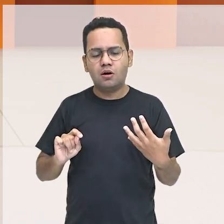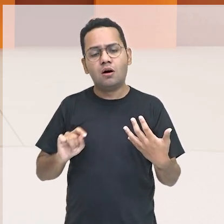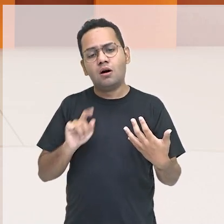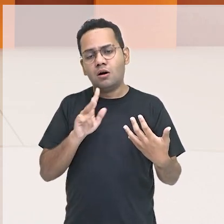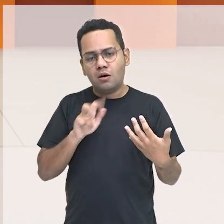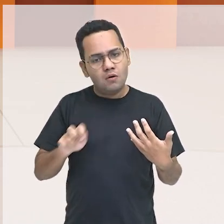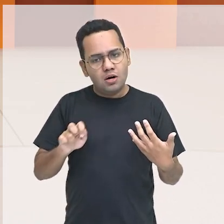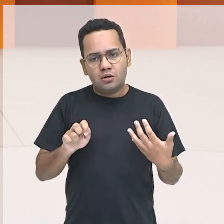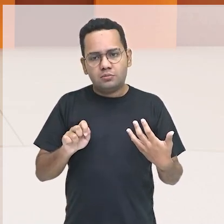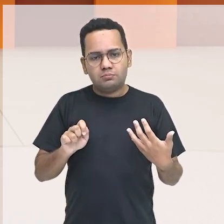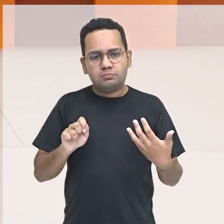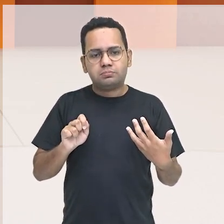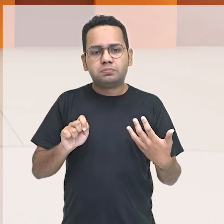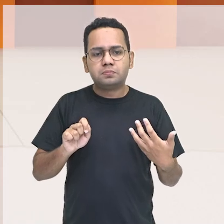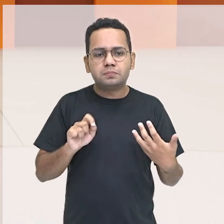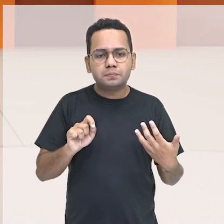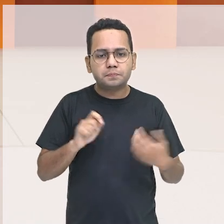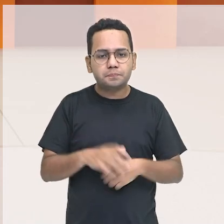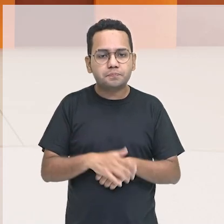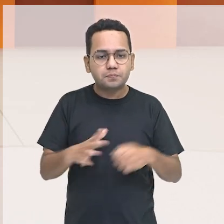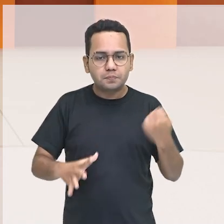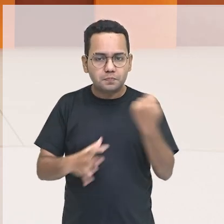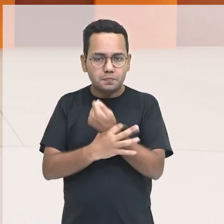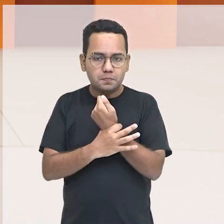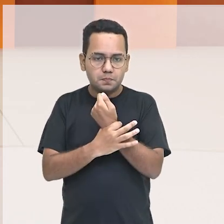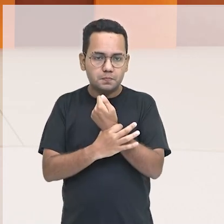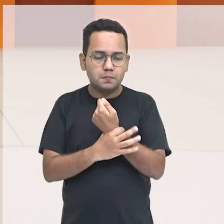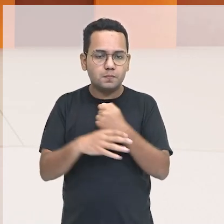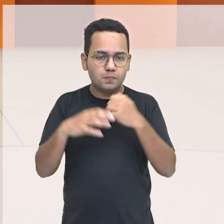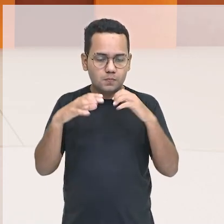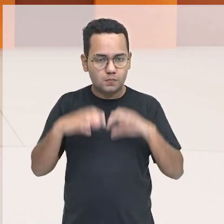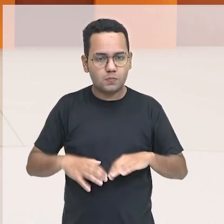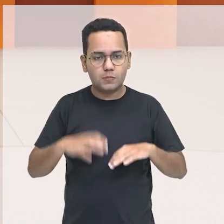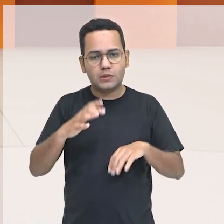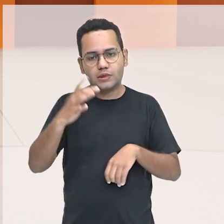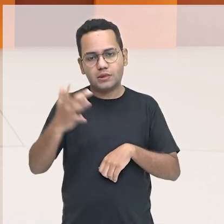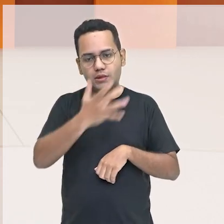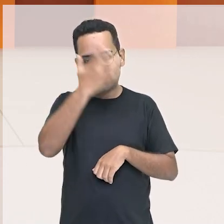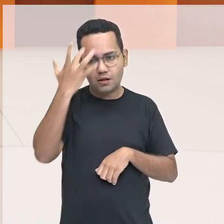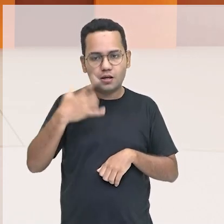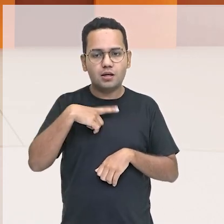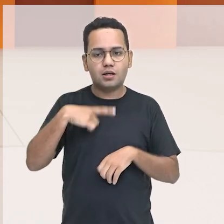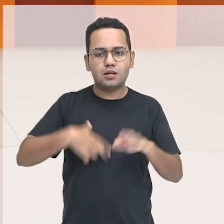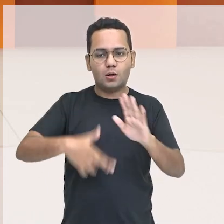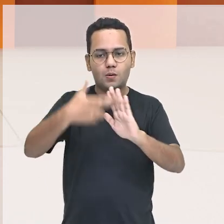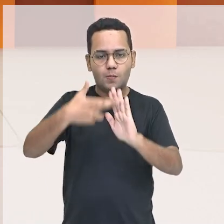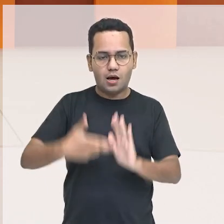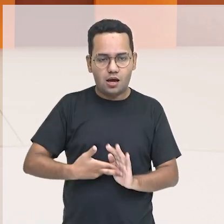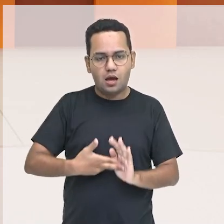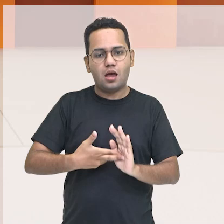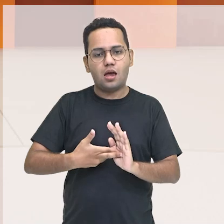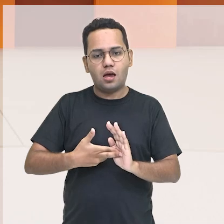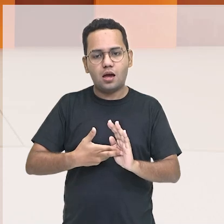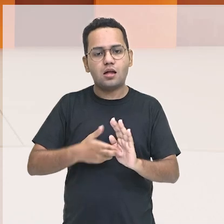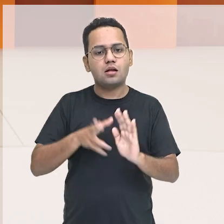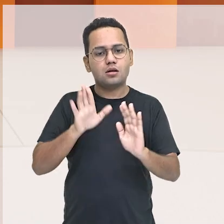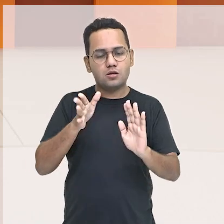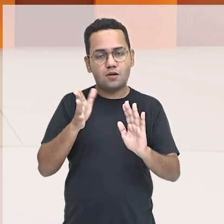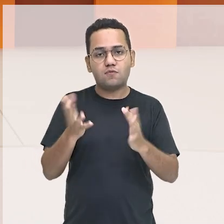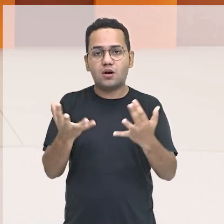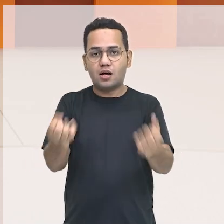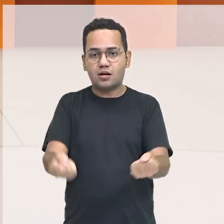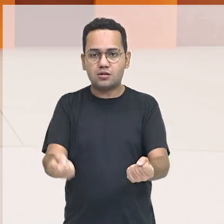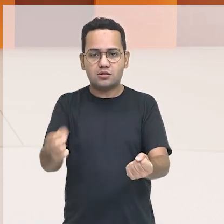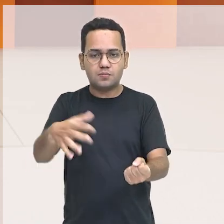das pessoas a um conjunto de regras e princípios prescritos e aprovados nas